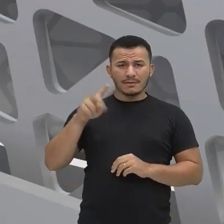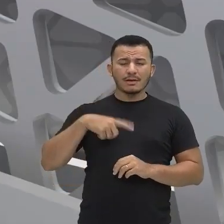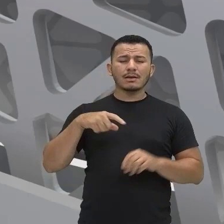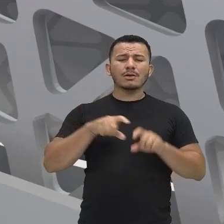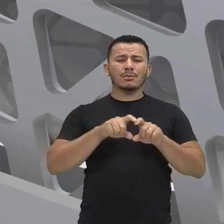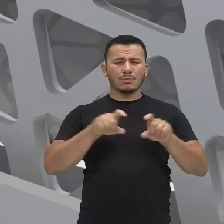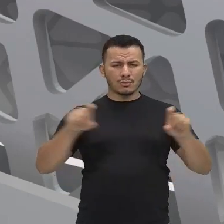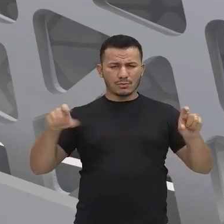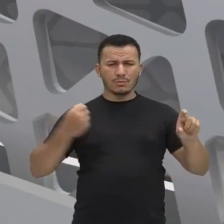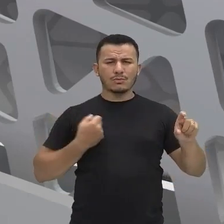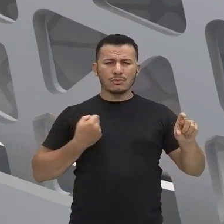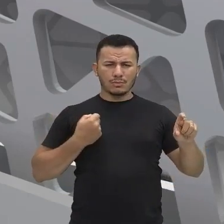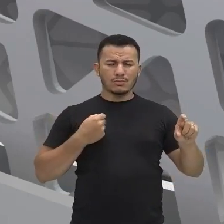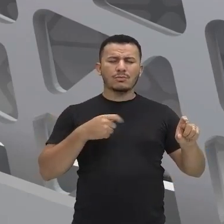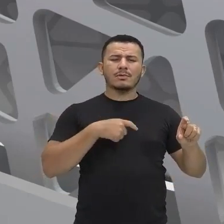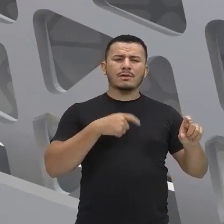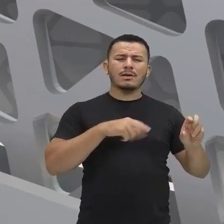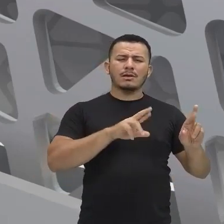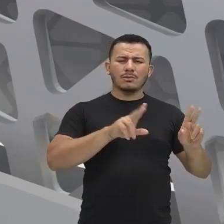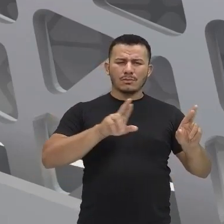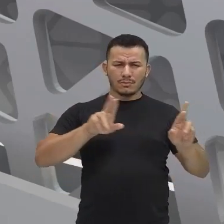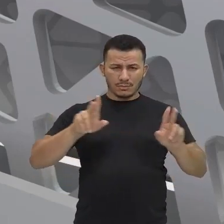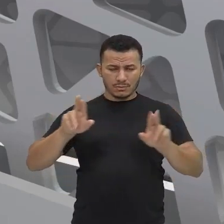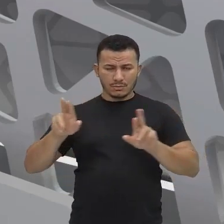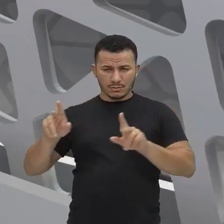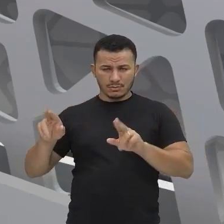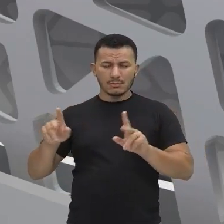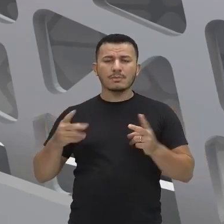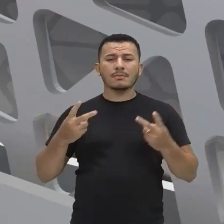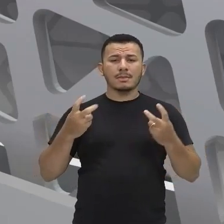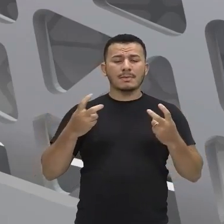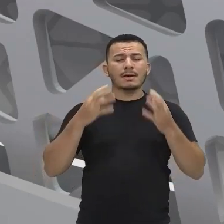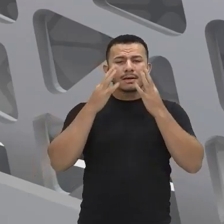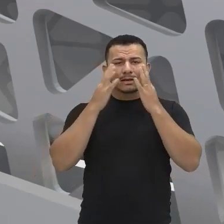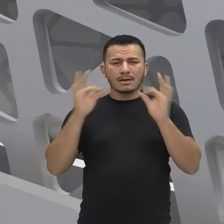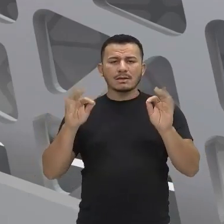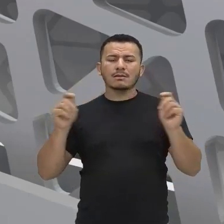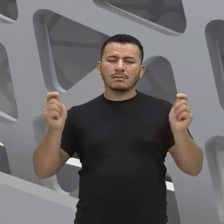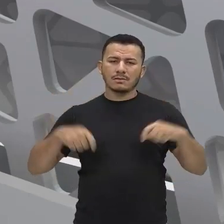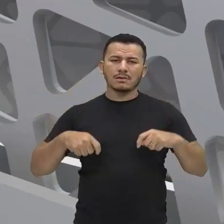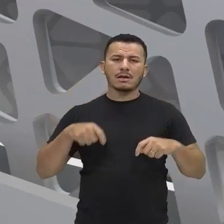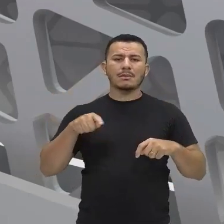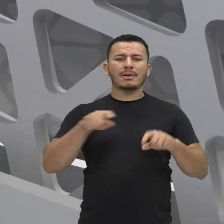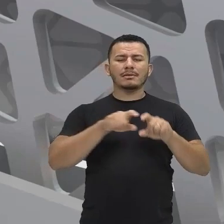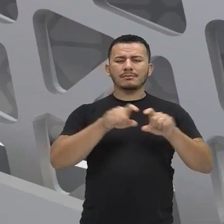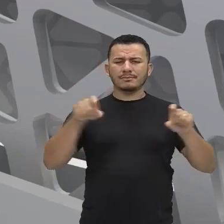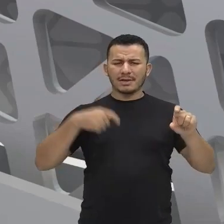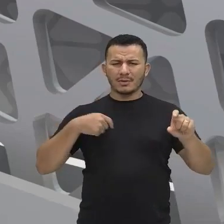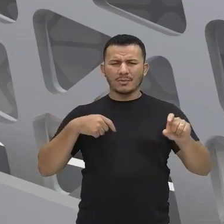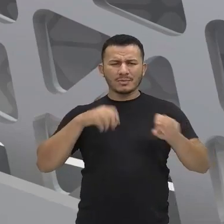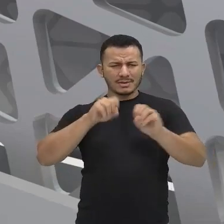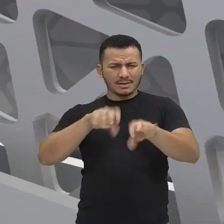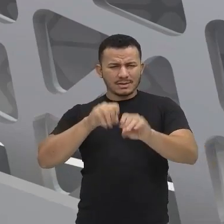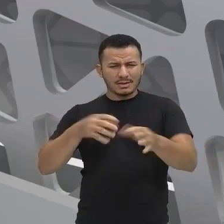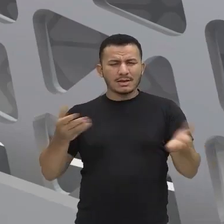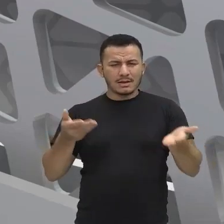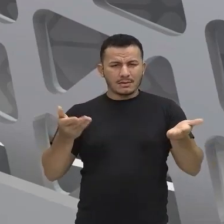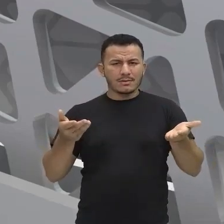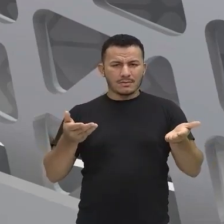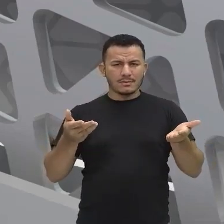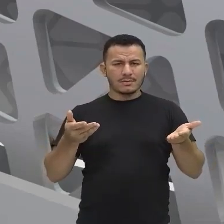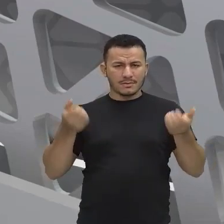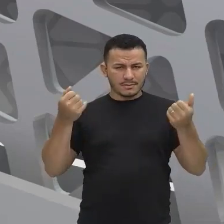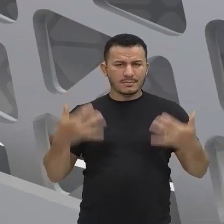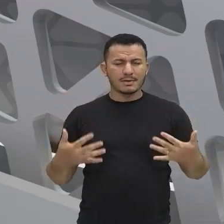conta com várias parcelas, né? Você pode fazer exatamente isso que o professor acabou de falar